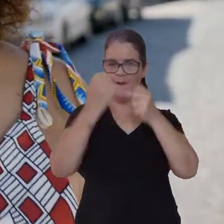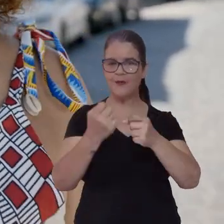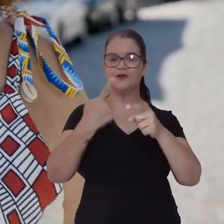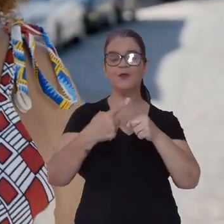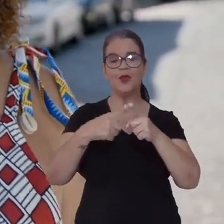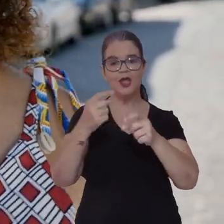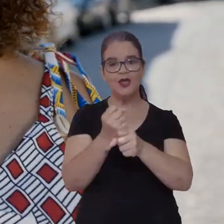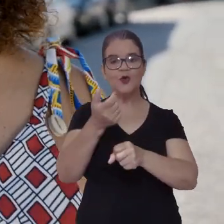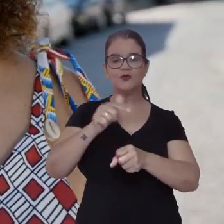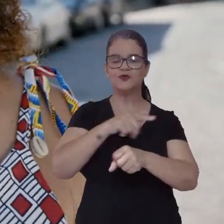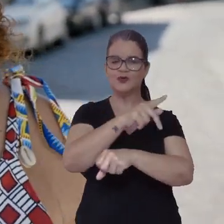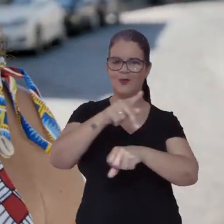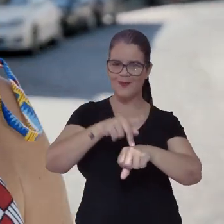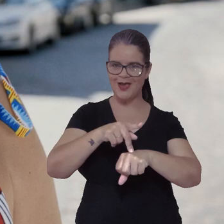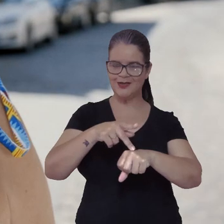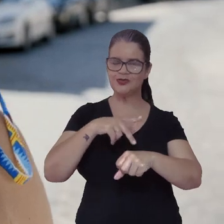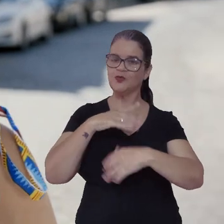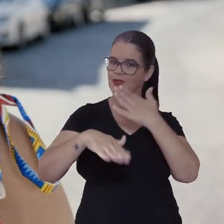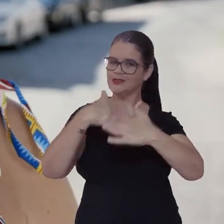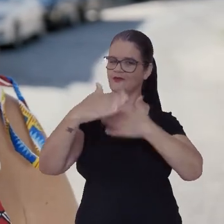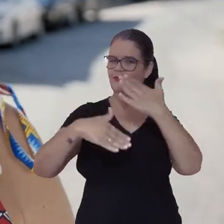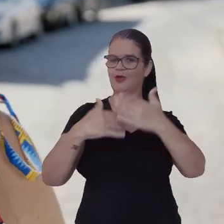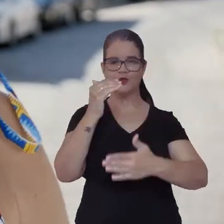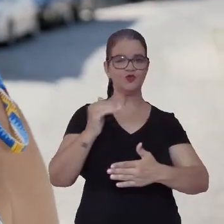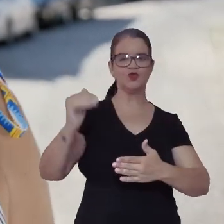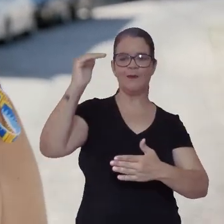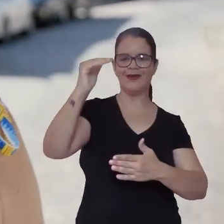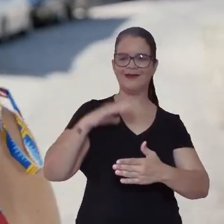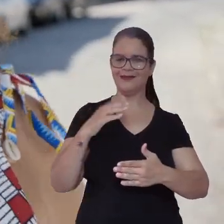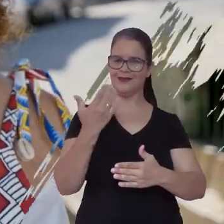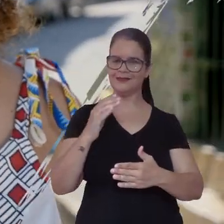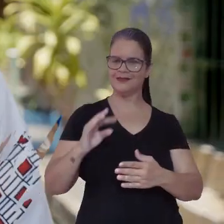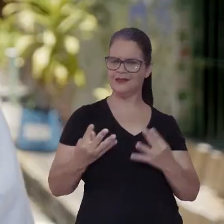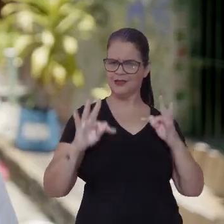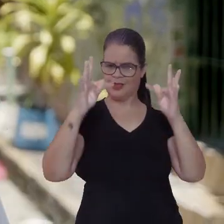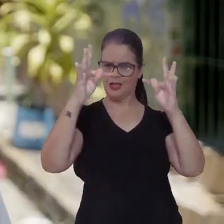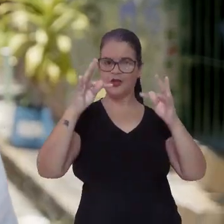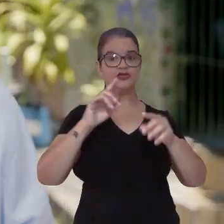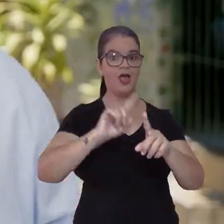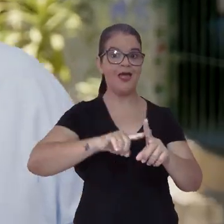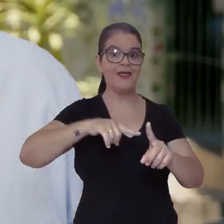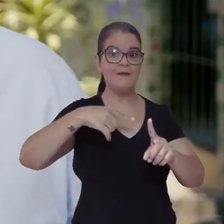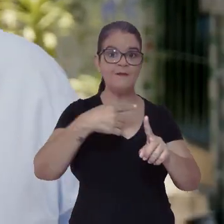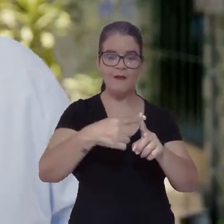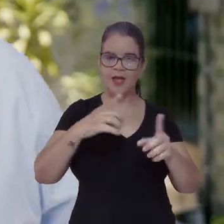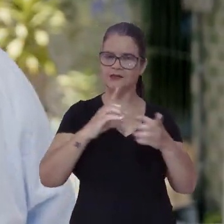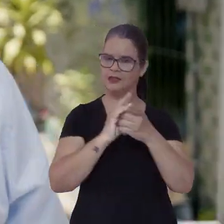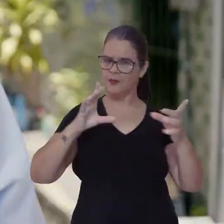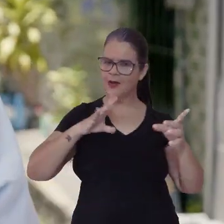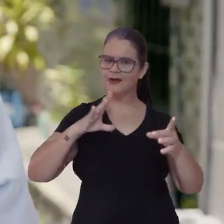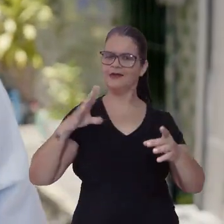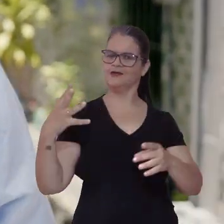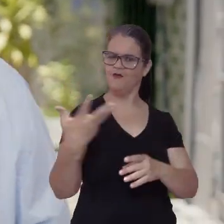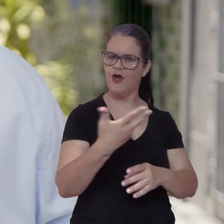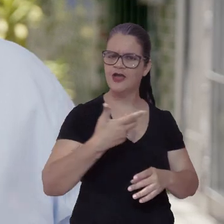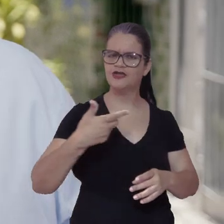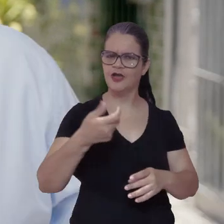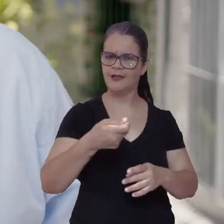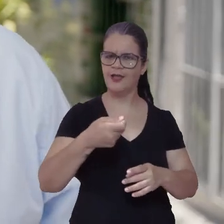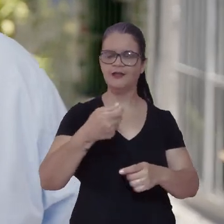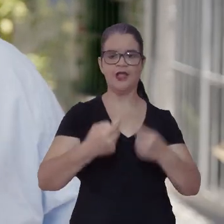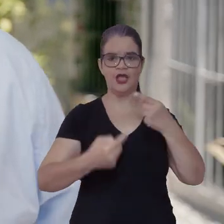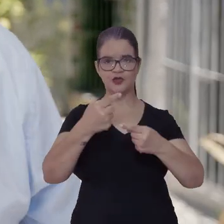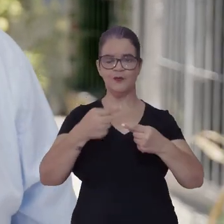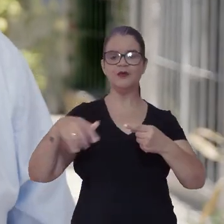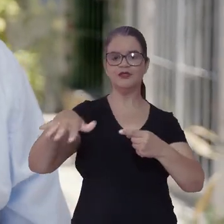porque estamos reconstruindo o país com desenvolvimento, soberania, ciência e tecnologia. E mais, a democracia foi resgatada